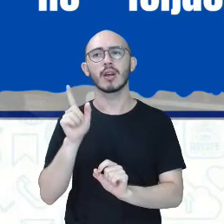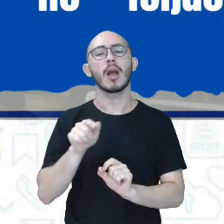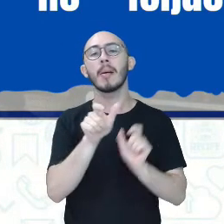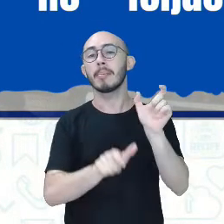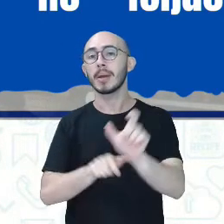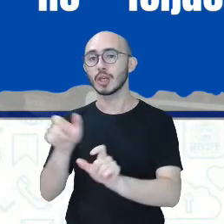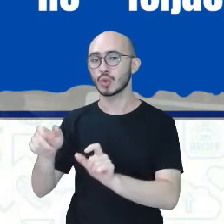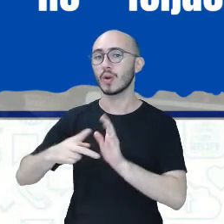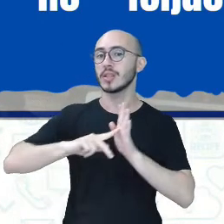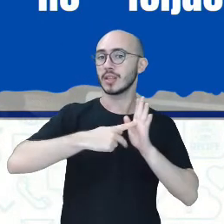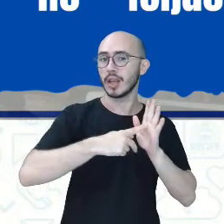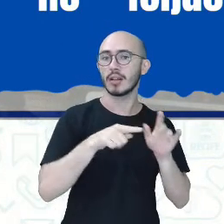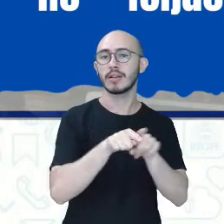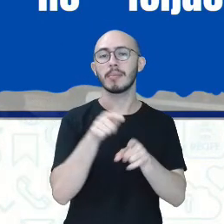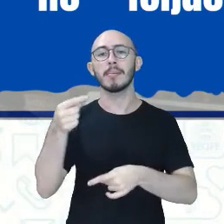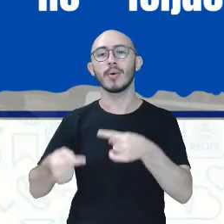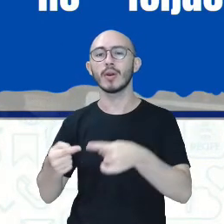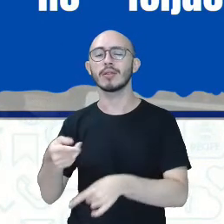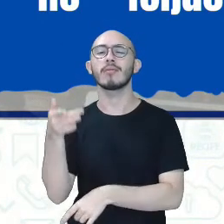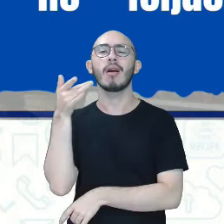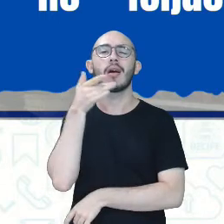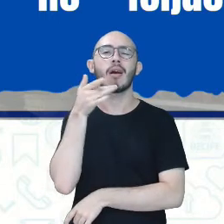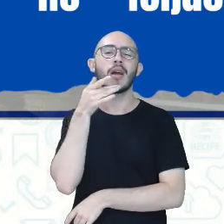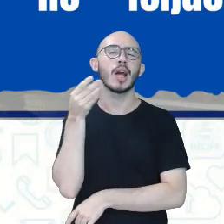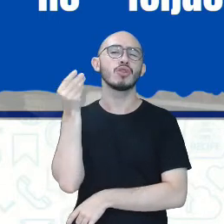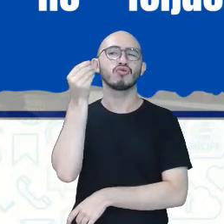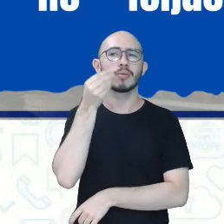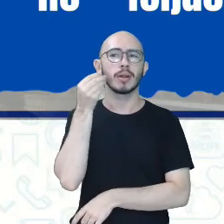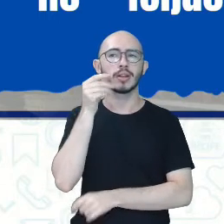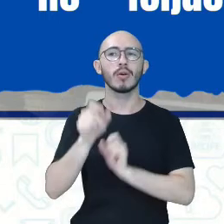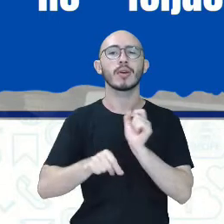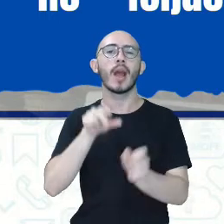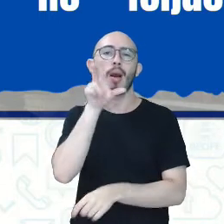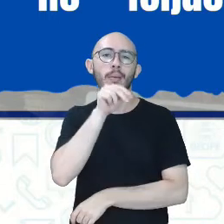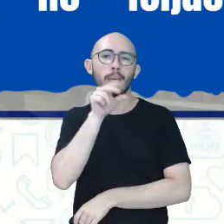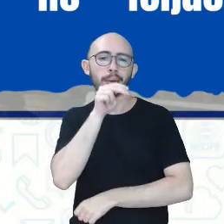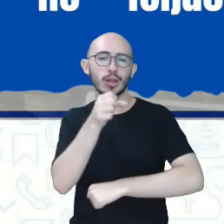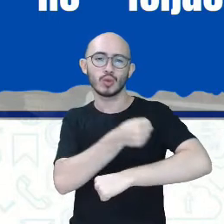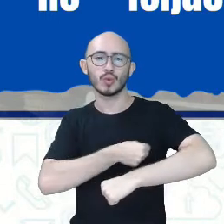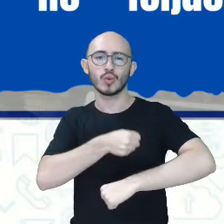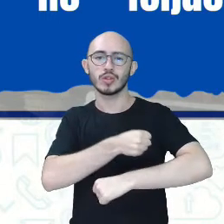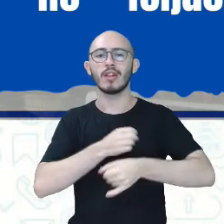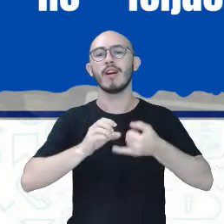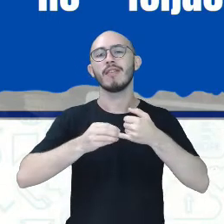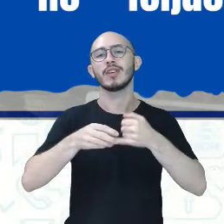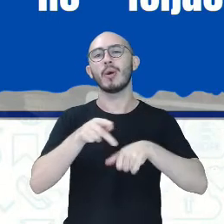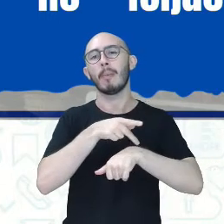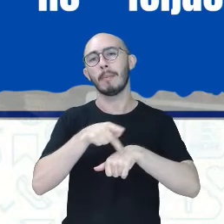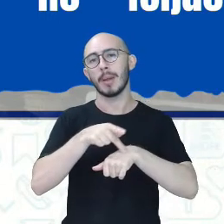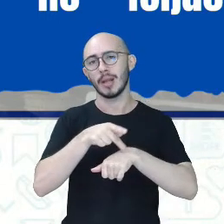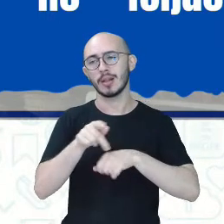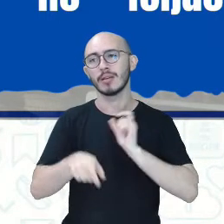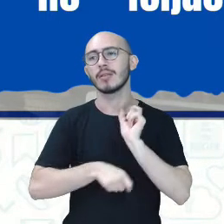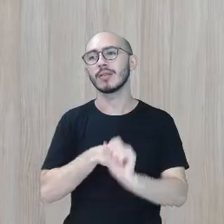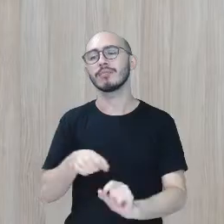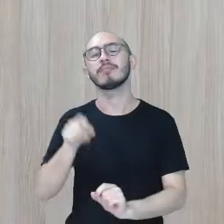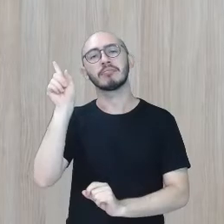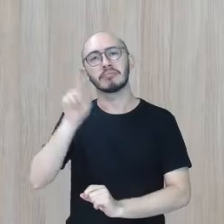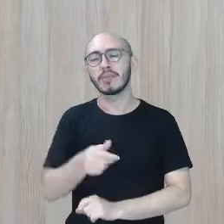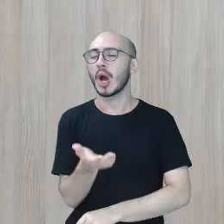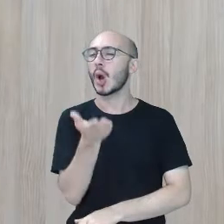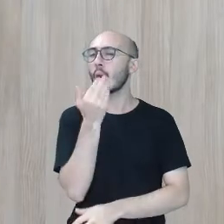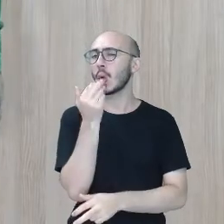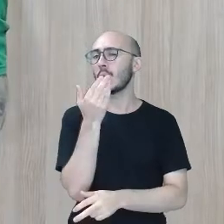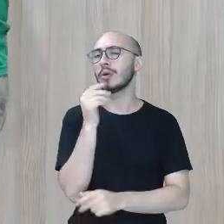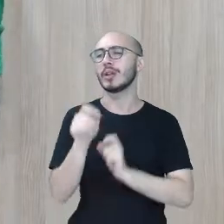políticos que se deliciam com o famoso patinho cozido no feijão preto. Ó. Então, é comida, né,